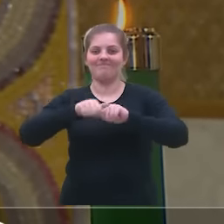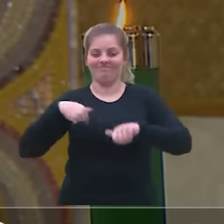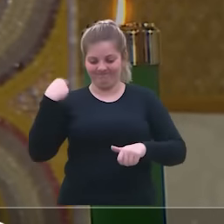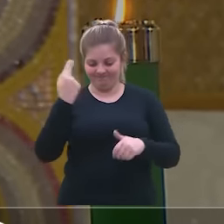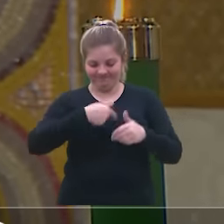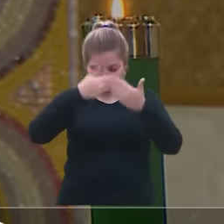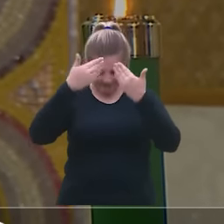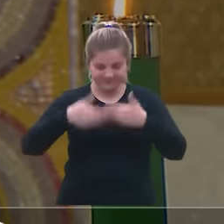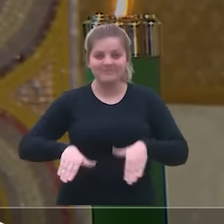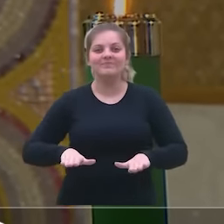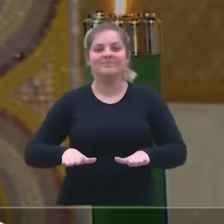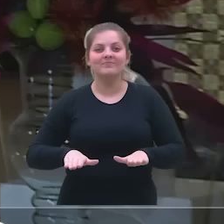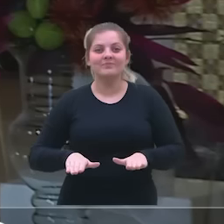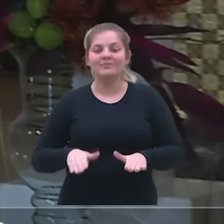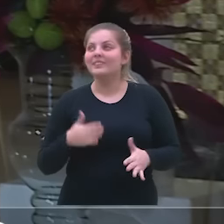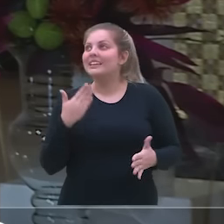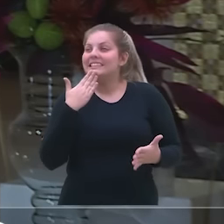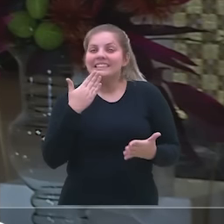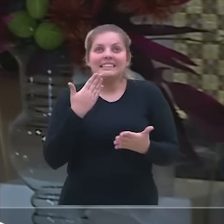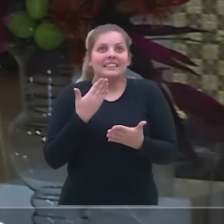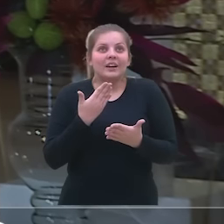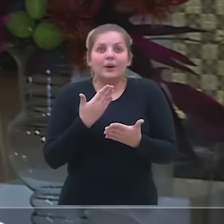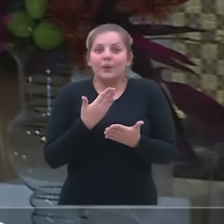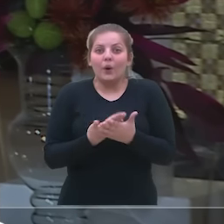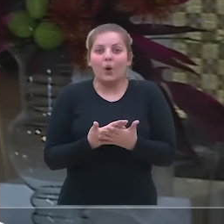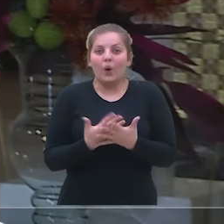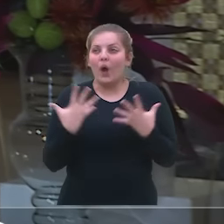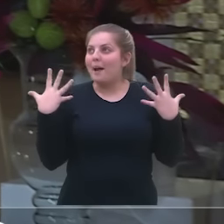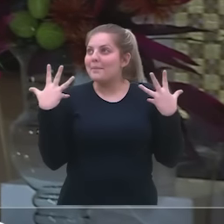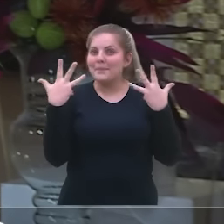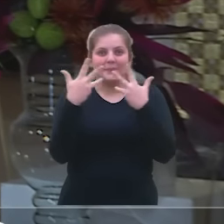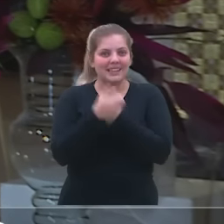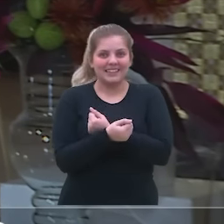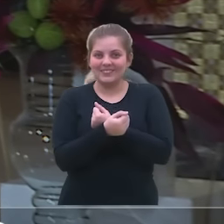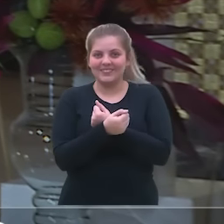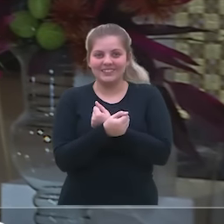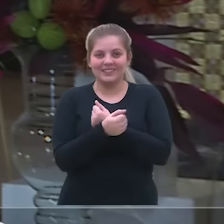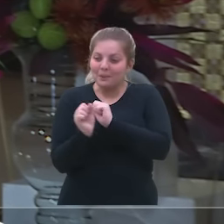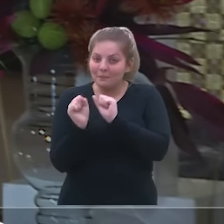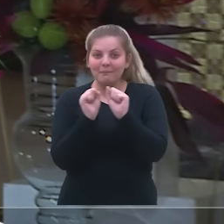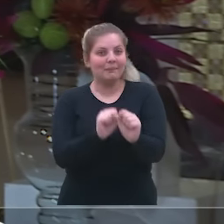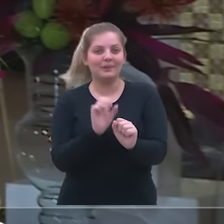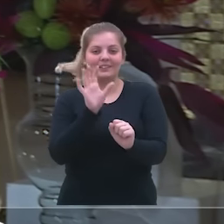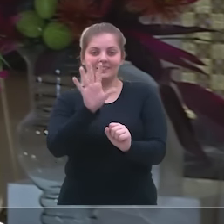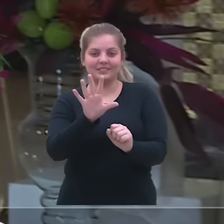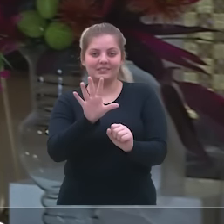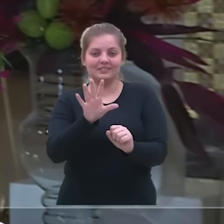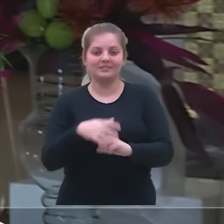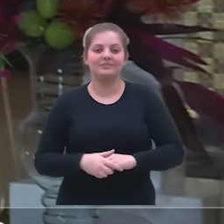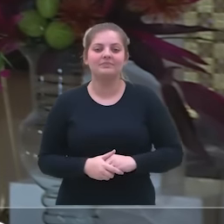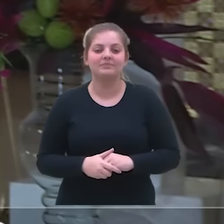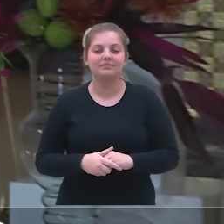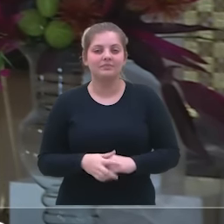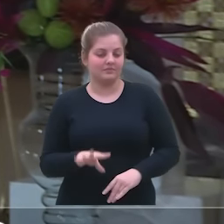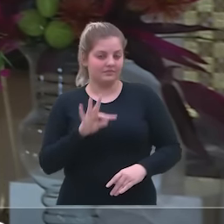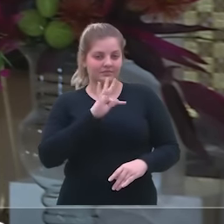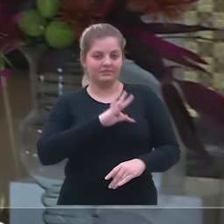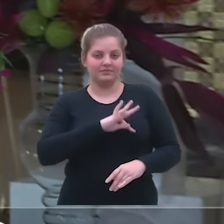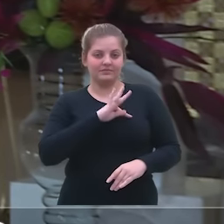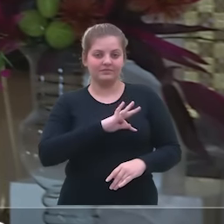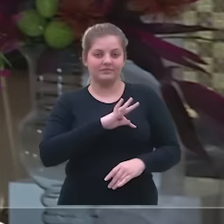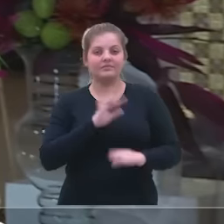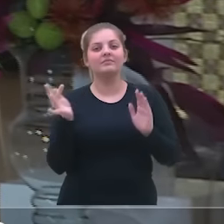inteiro é impressionante é fantástico é poderoso isso Tiago